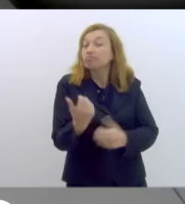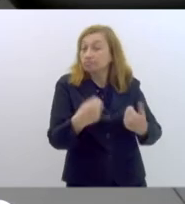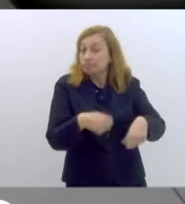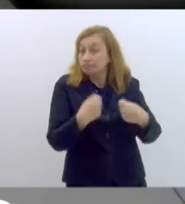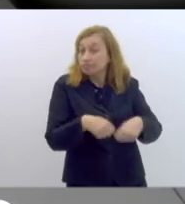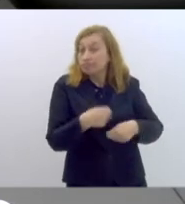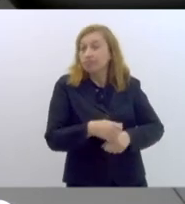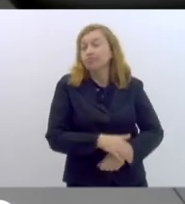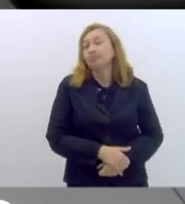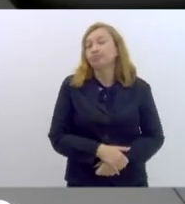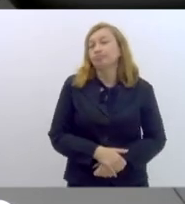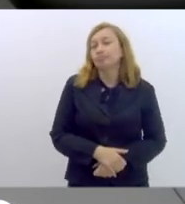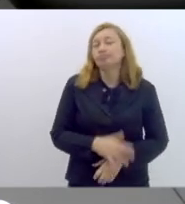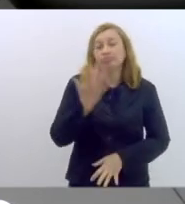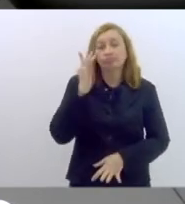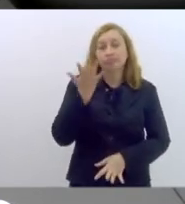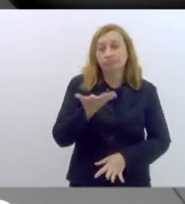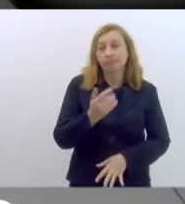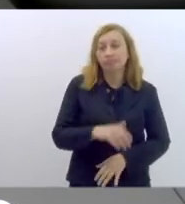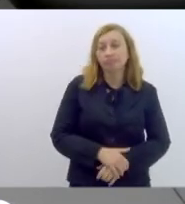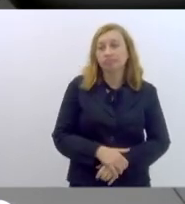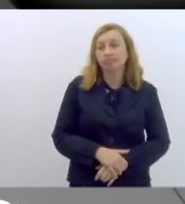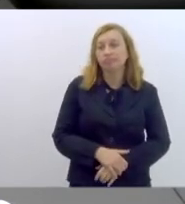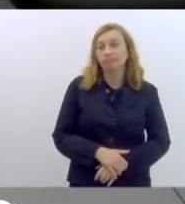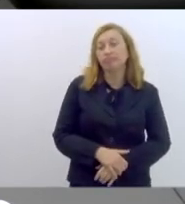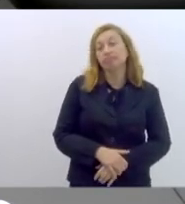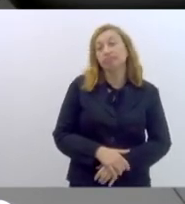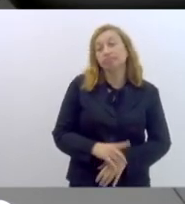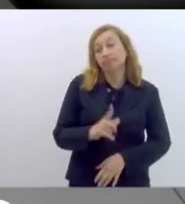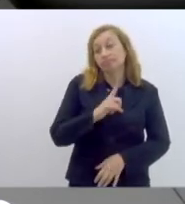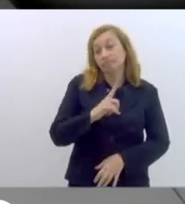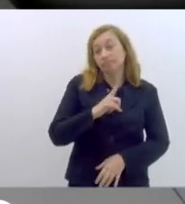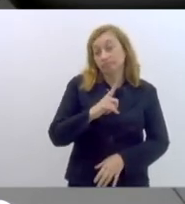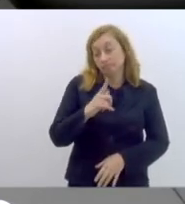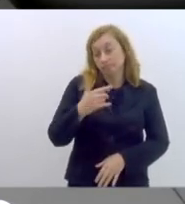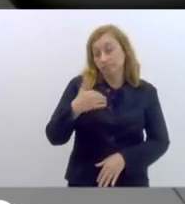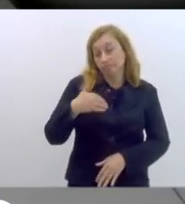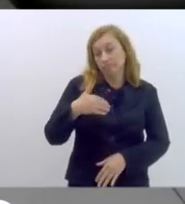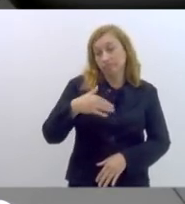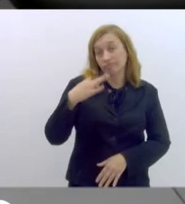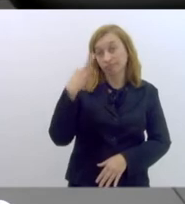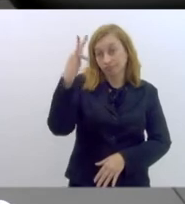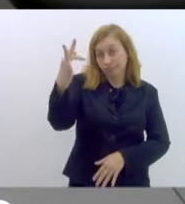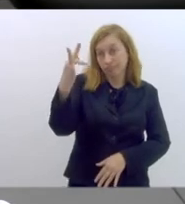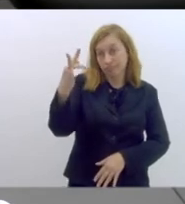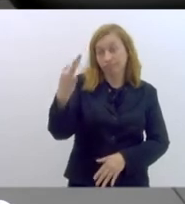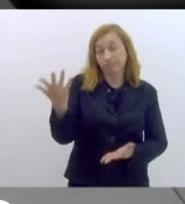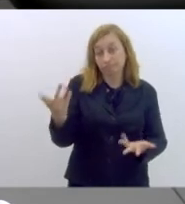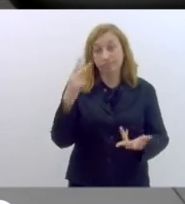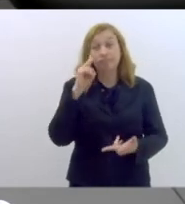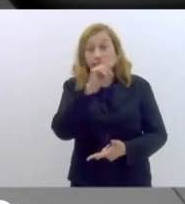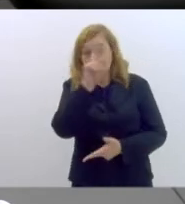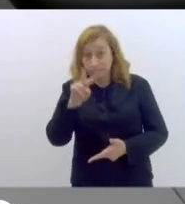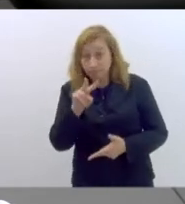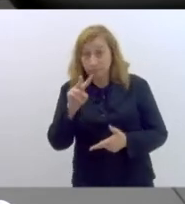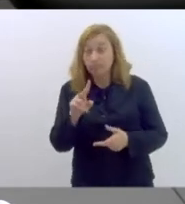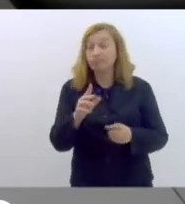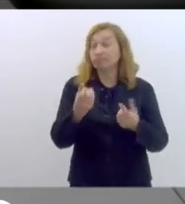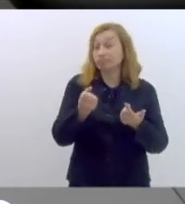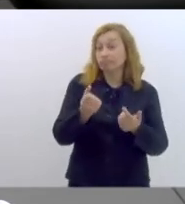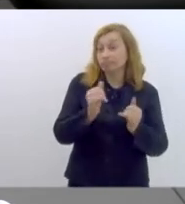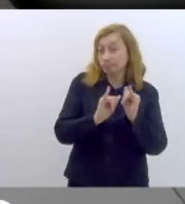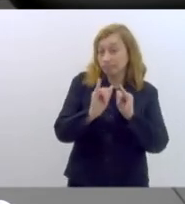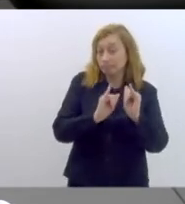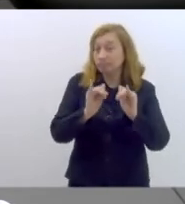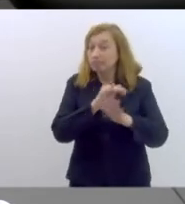necessária. E eu acho que a gente, como vai ter ainda pela frente, nós olhamos essas estatísticas